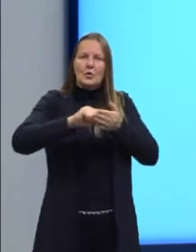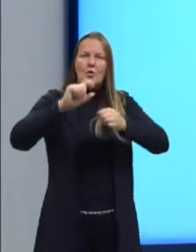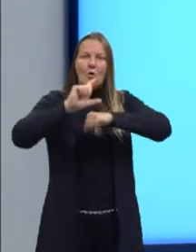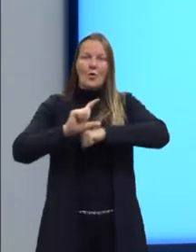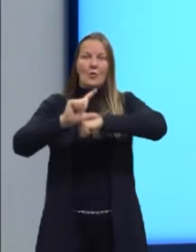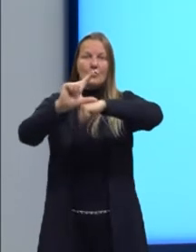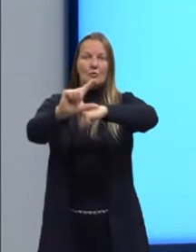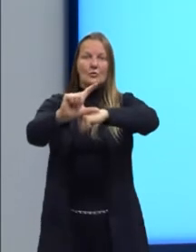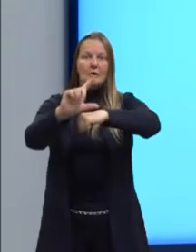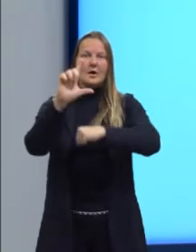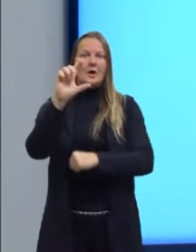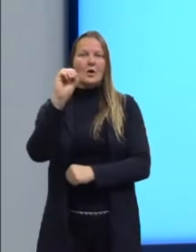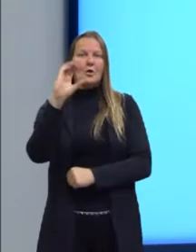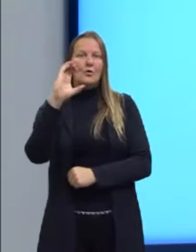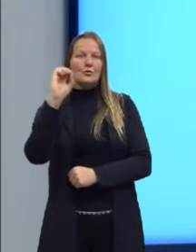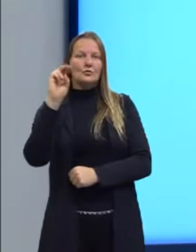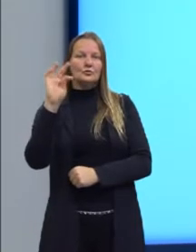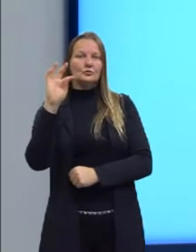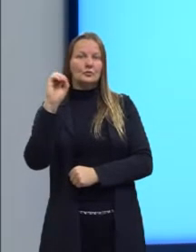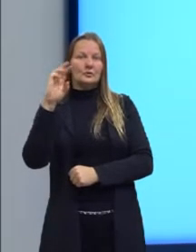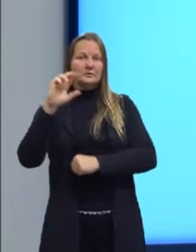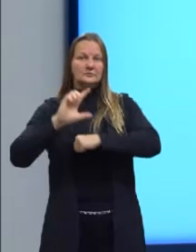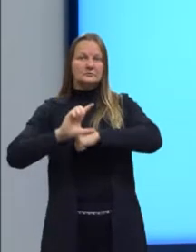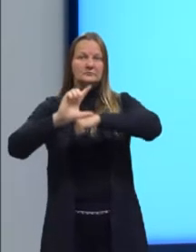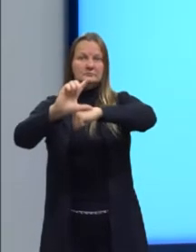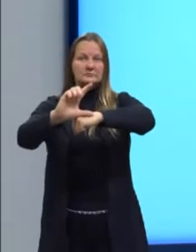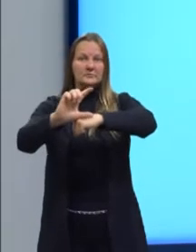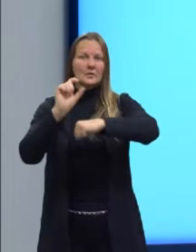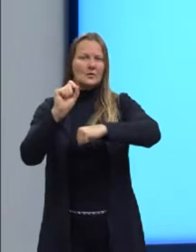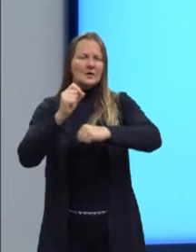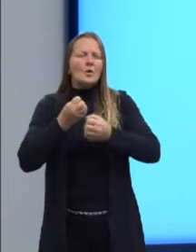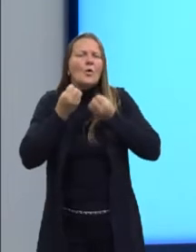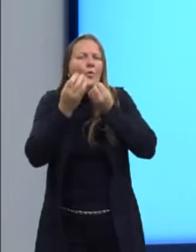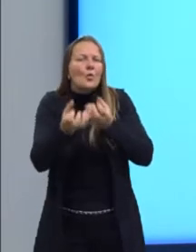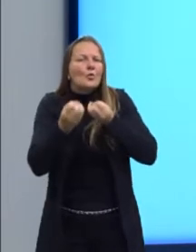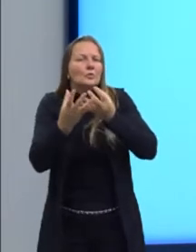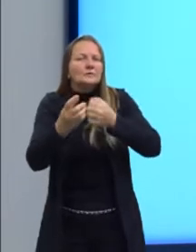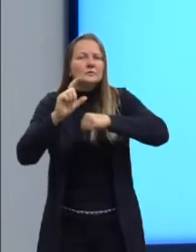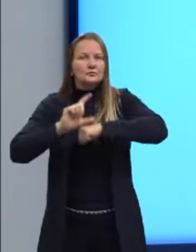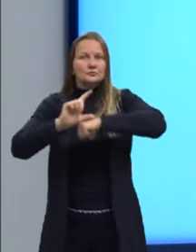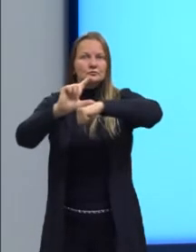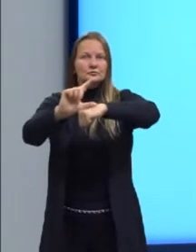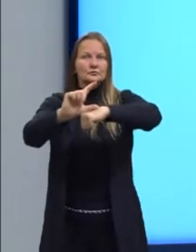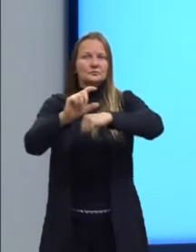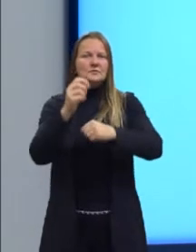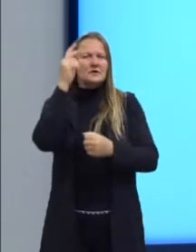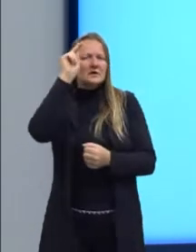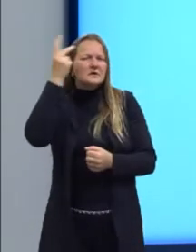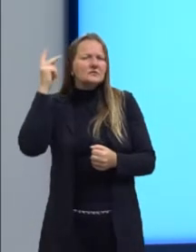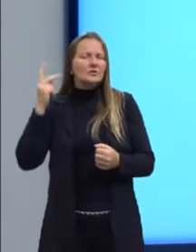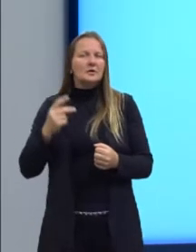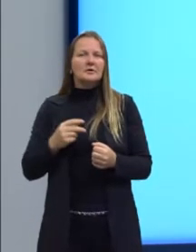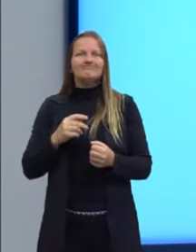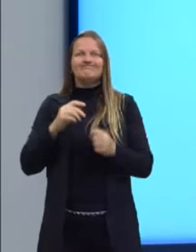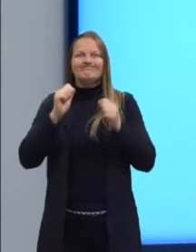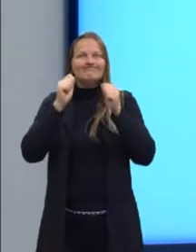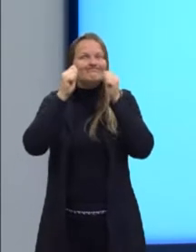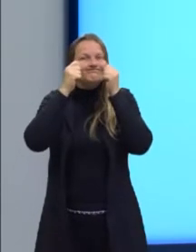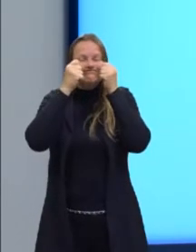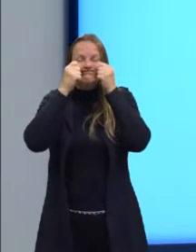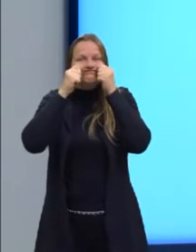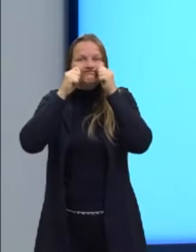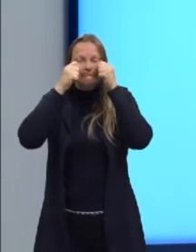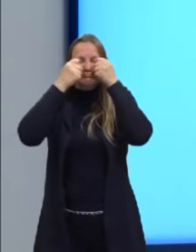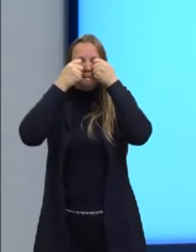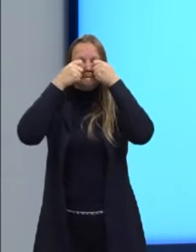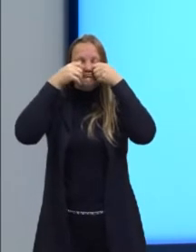seja alguém que vai nos contar essa história e ela vai nos contar esse locutor ele vai nos contar uma história é trágica né a gente